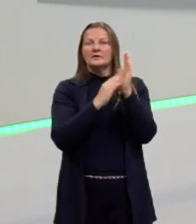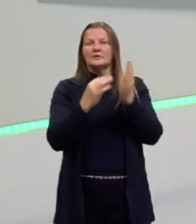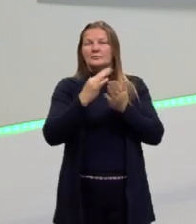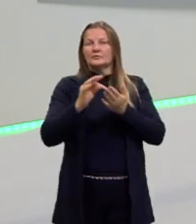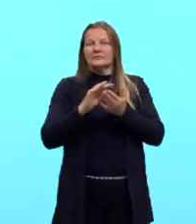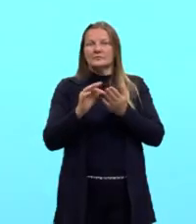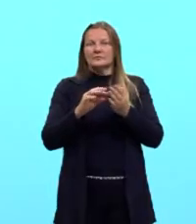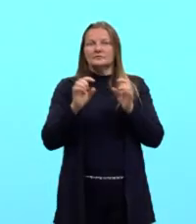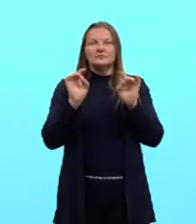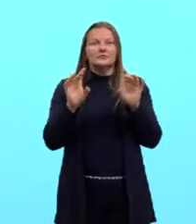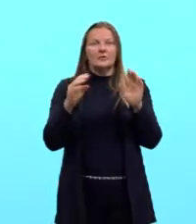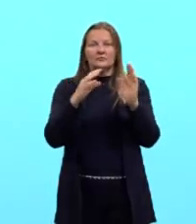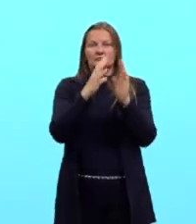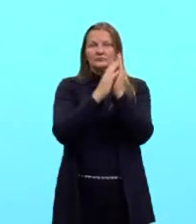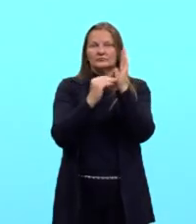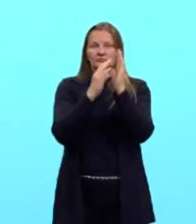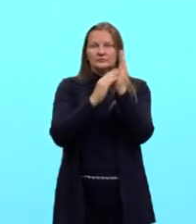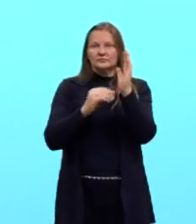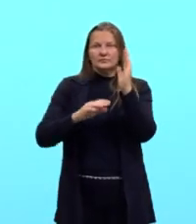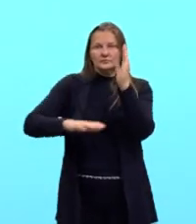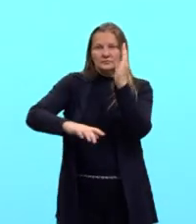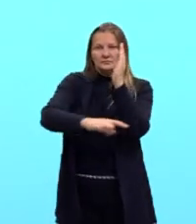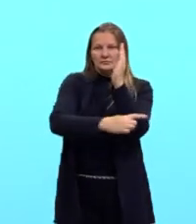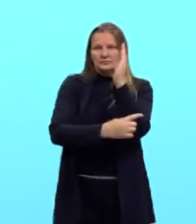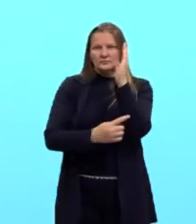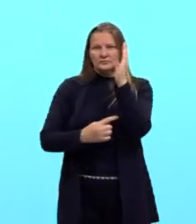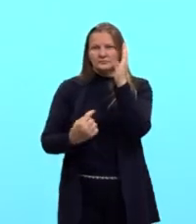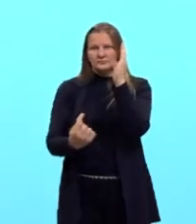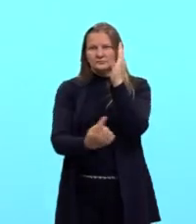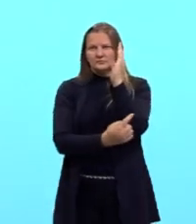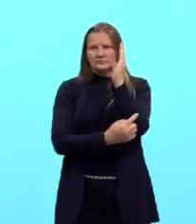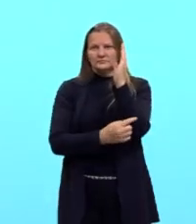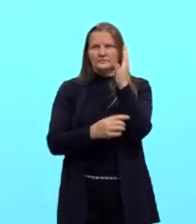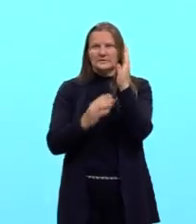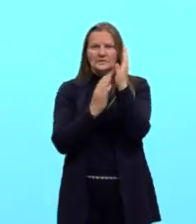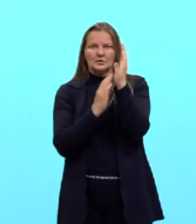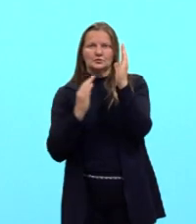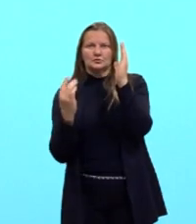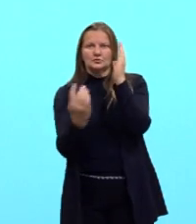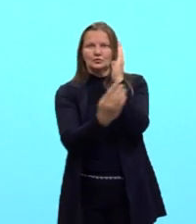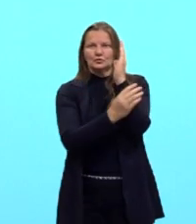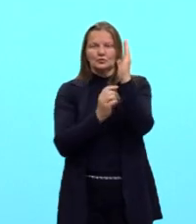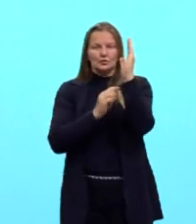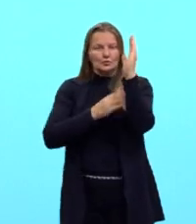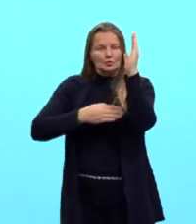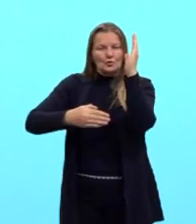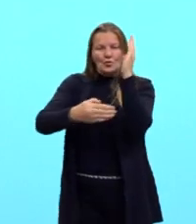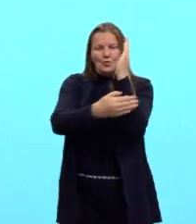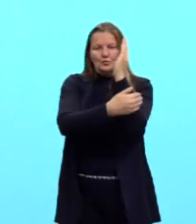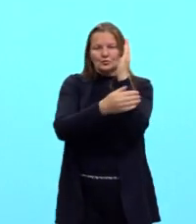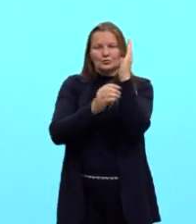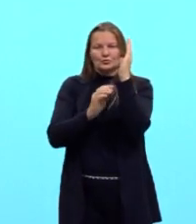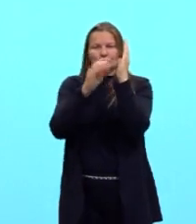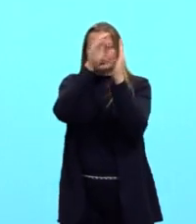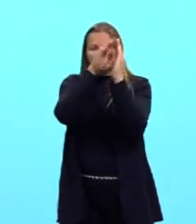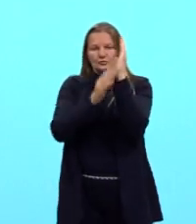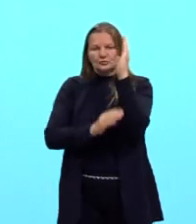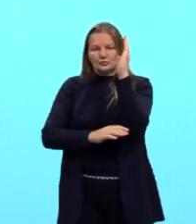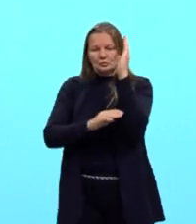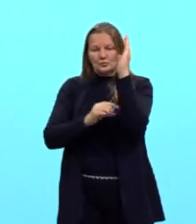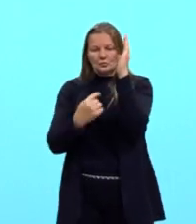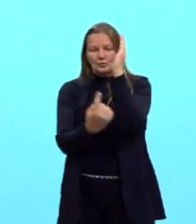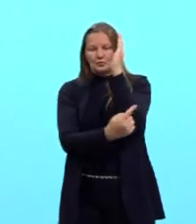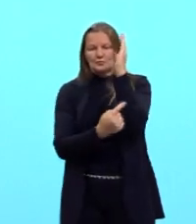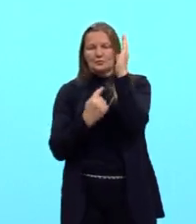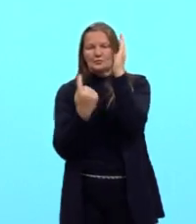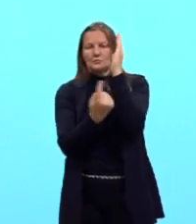né? Como se o campo magnético estivesse somente nesse local. Na verdade, não. Ele está ao redor de todo esse fio né? E ele vai, então,